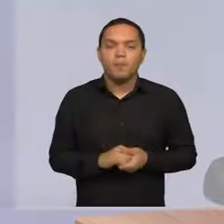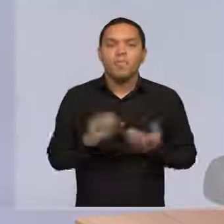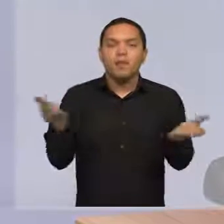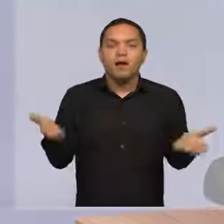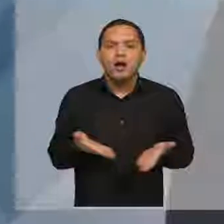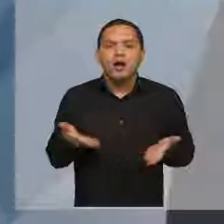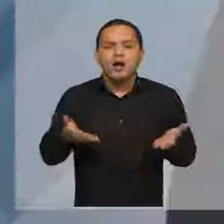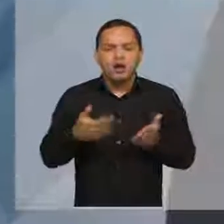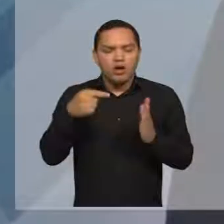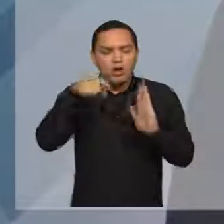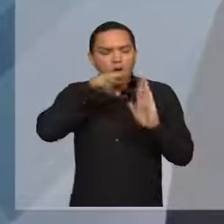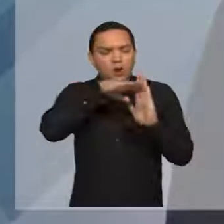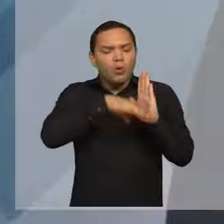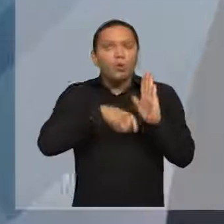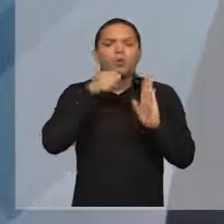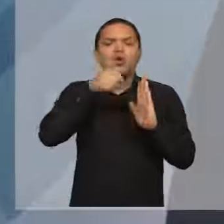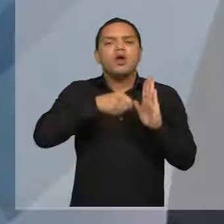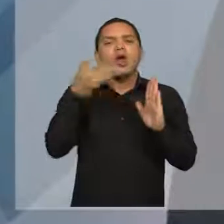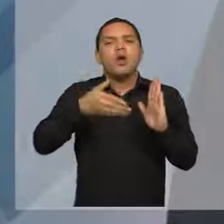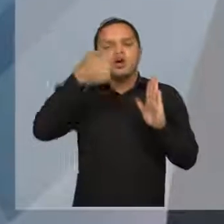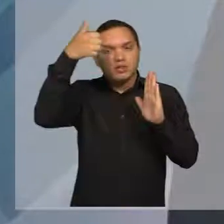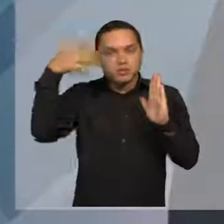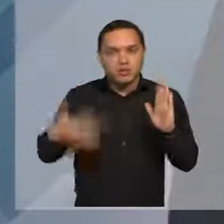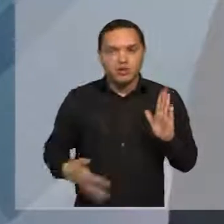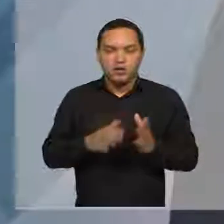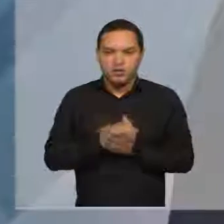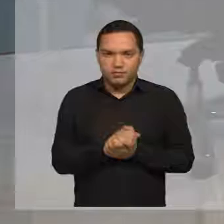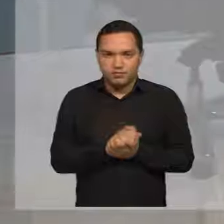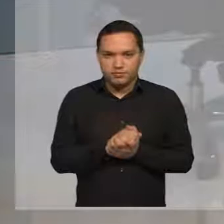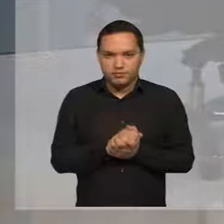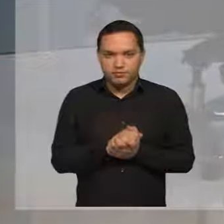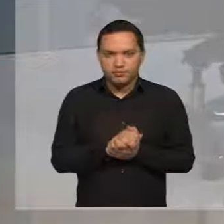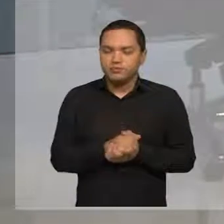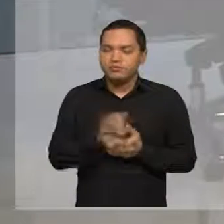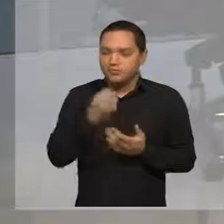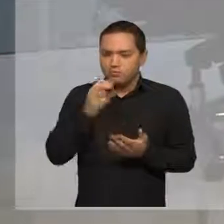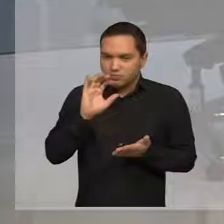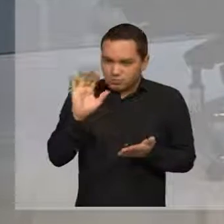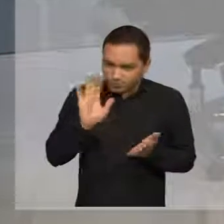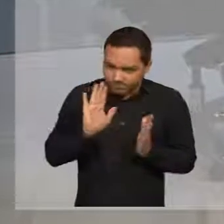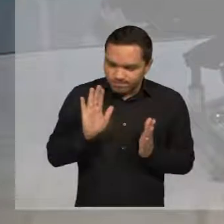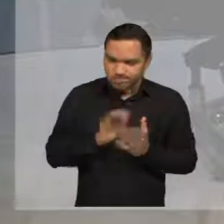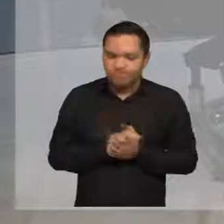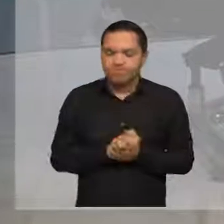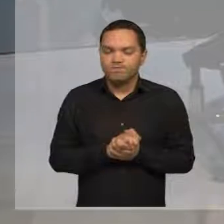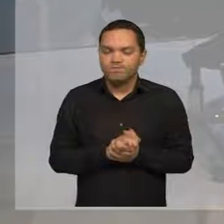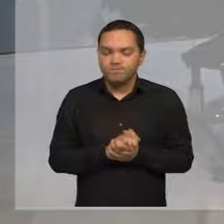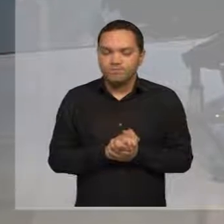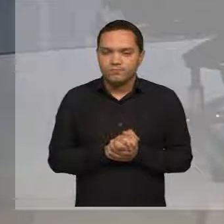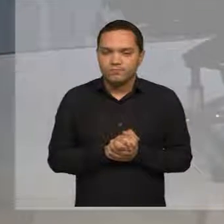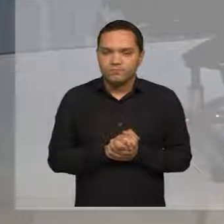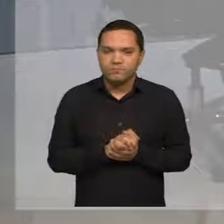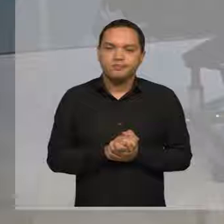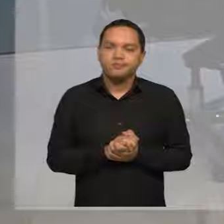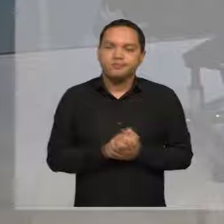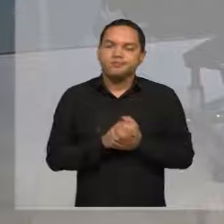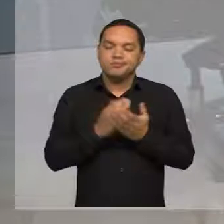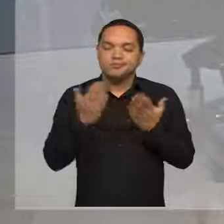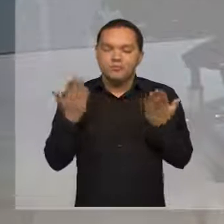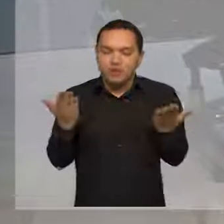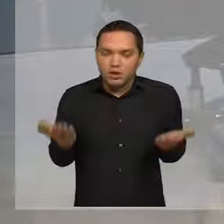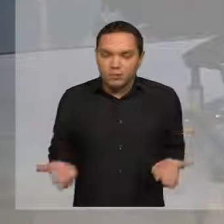que são essas metas. Moreira, professor Clésio, com pompas e